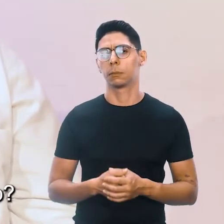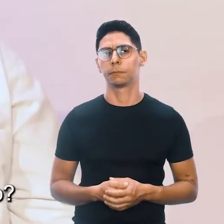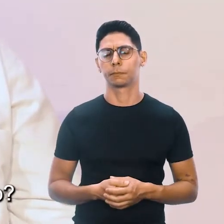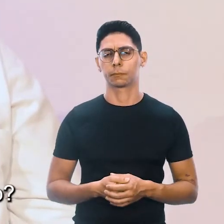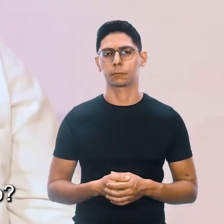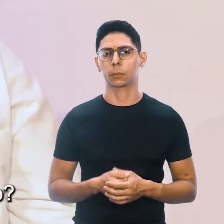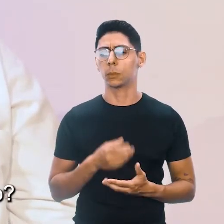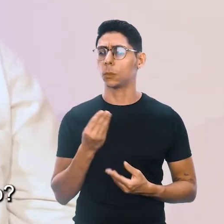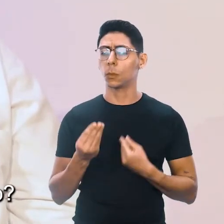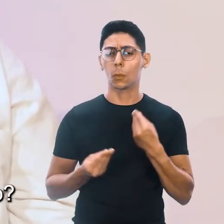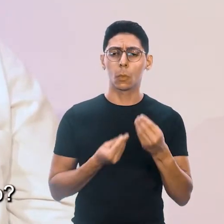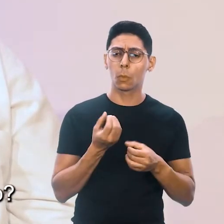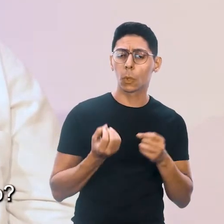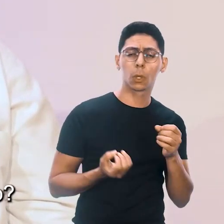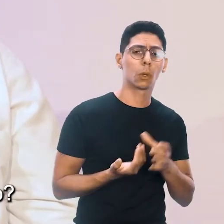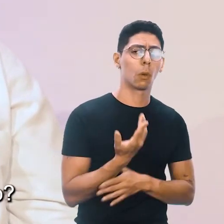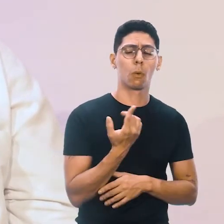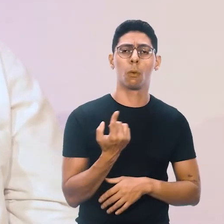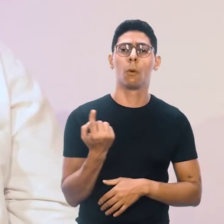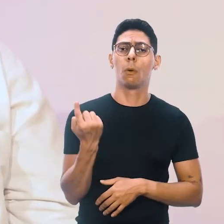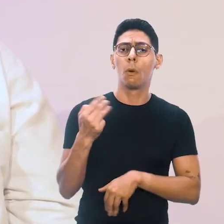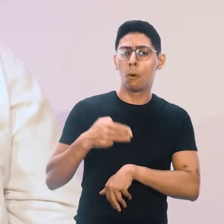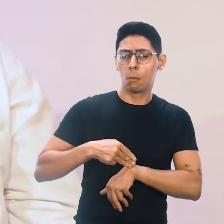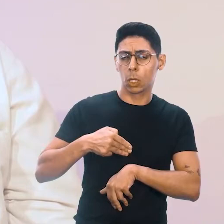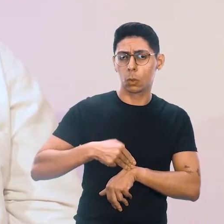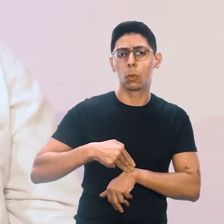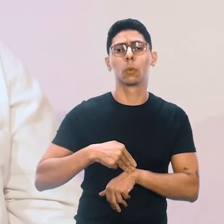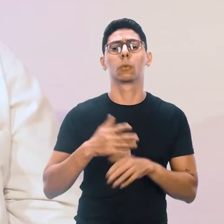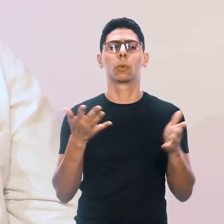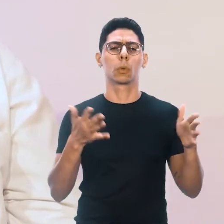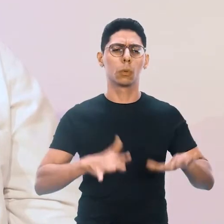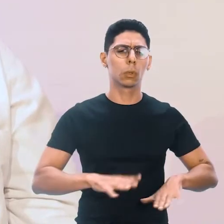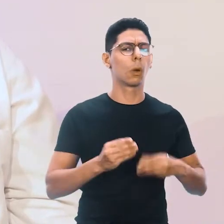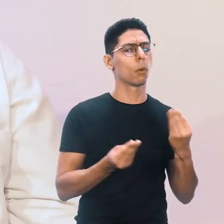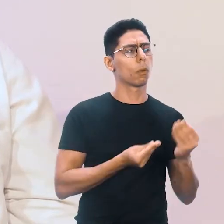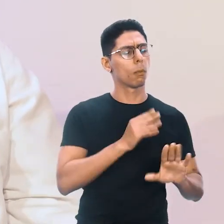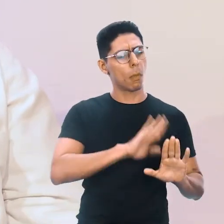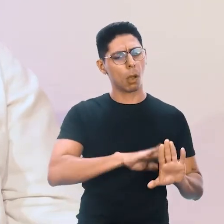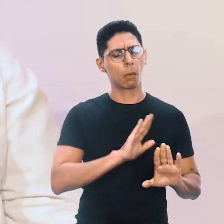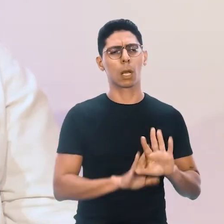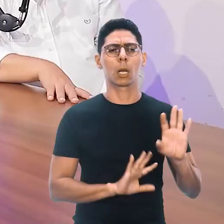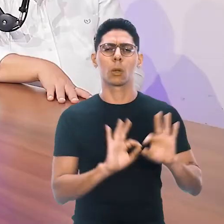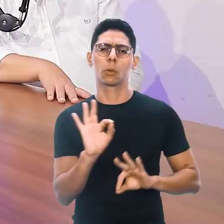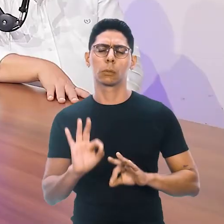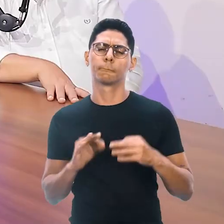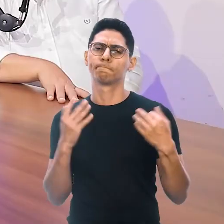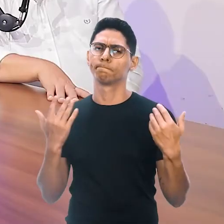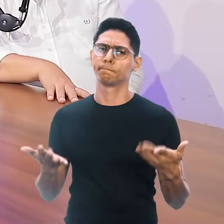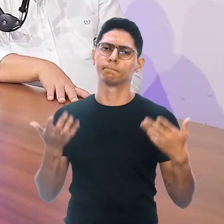é que surgiu o Minuto da Inclusão, como é que era produzido? Conta para a gente.